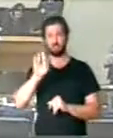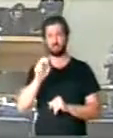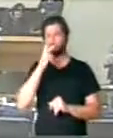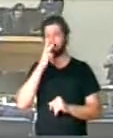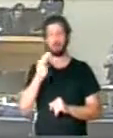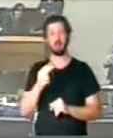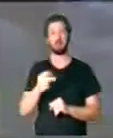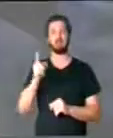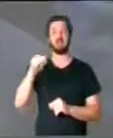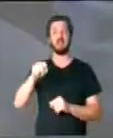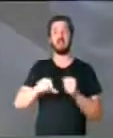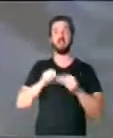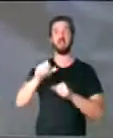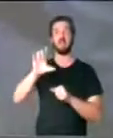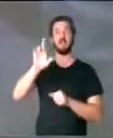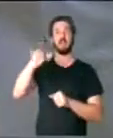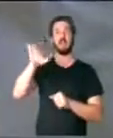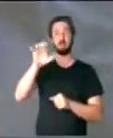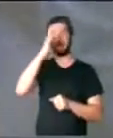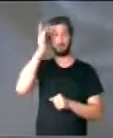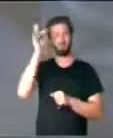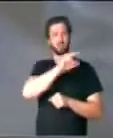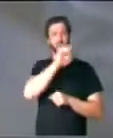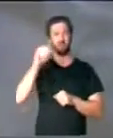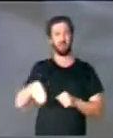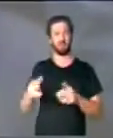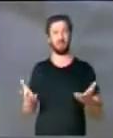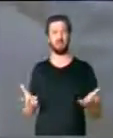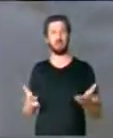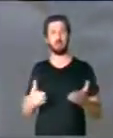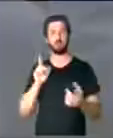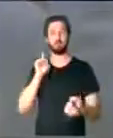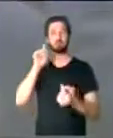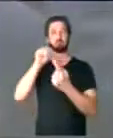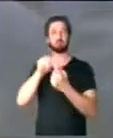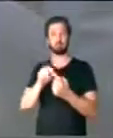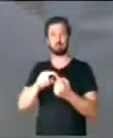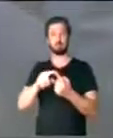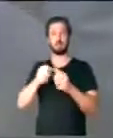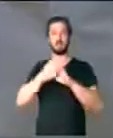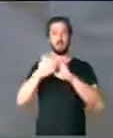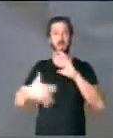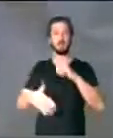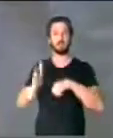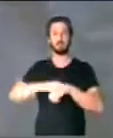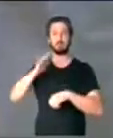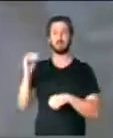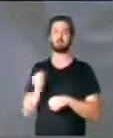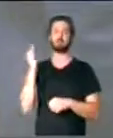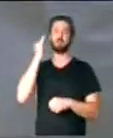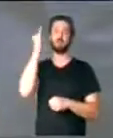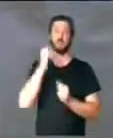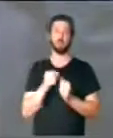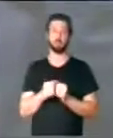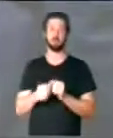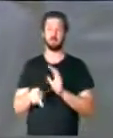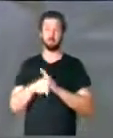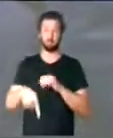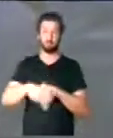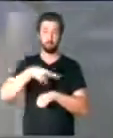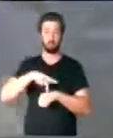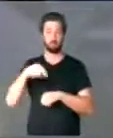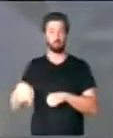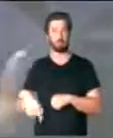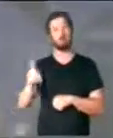praticamente criminaliza o migrante, indo de encontro com uma das características fundamentais desse